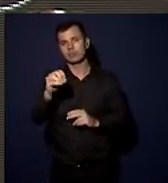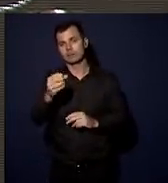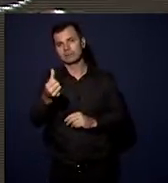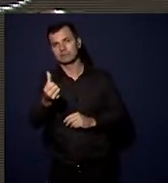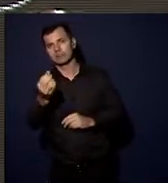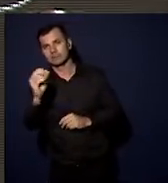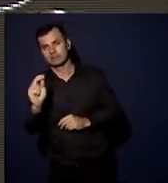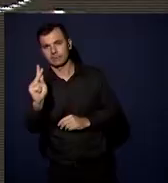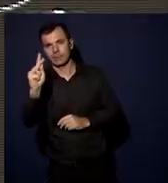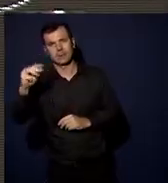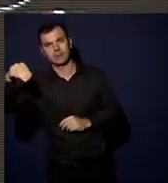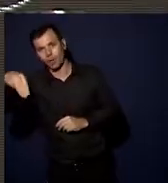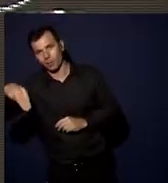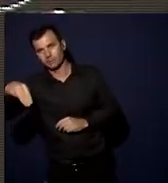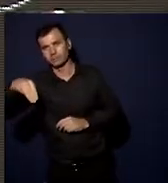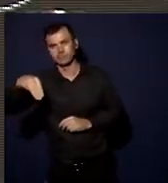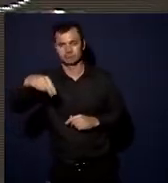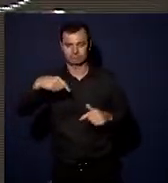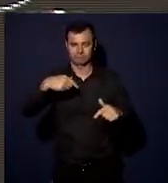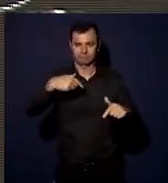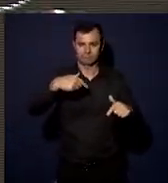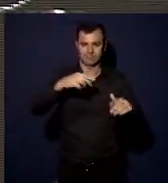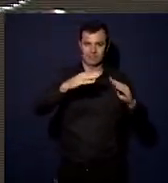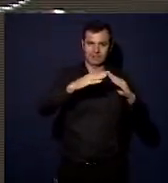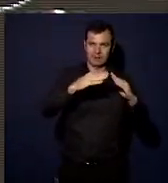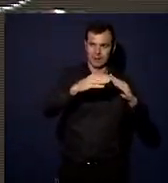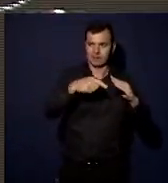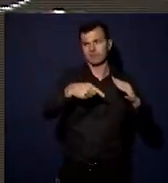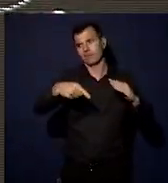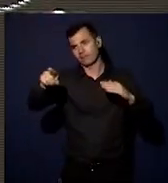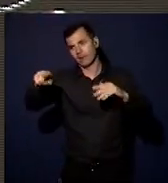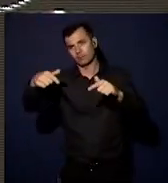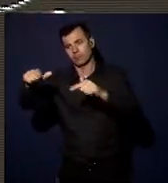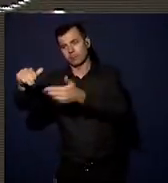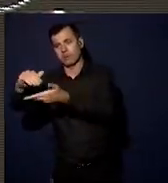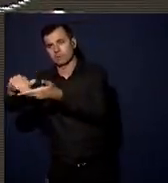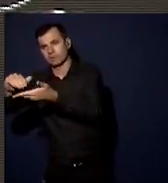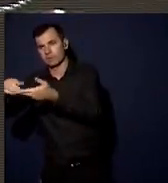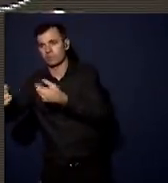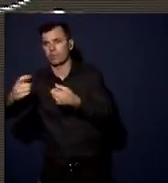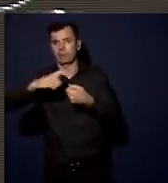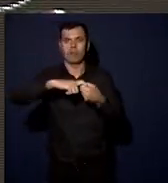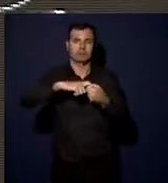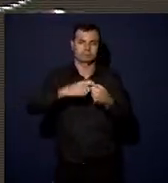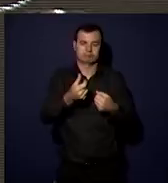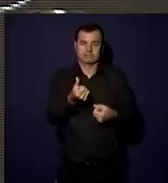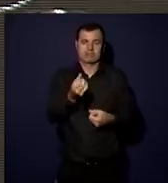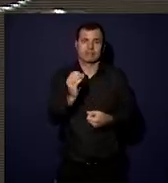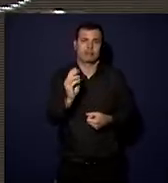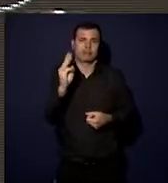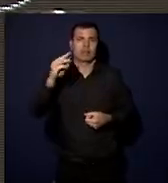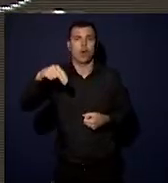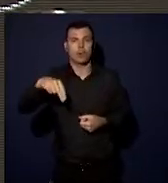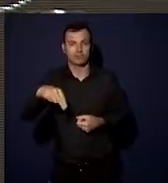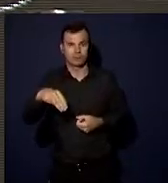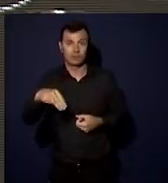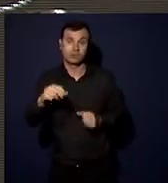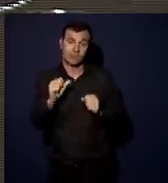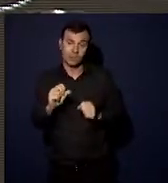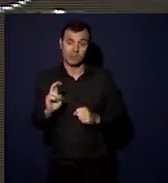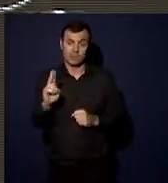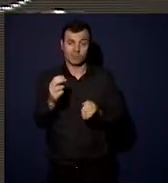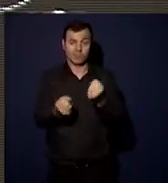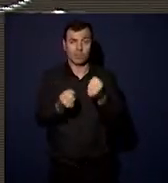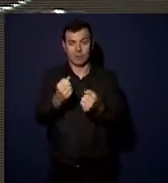um escritório voltar nunca mais na maioria das vezes mais que isso então você pode usar um carro que é basicamente elétrico